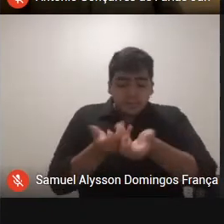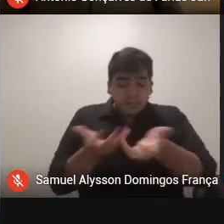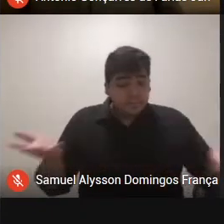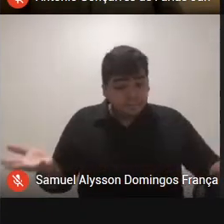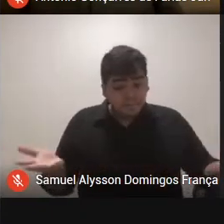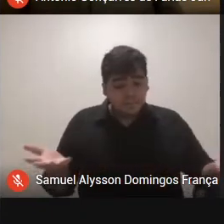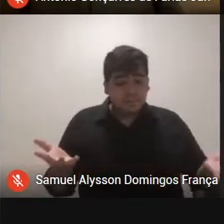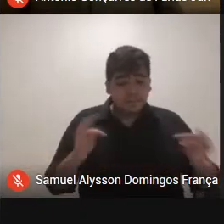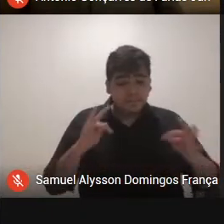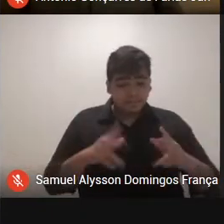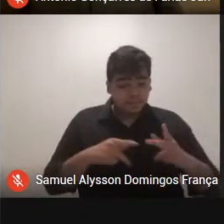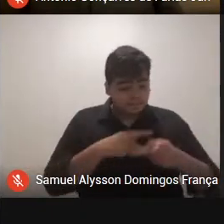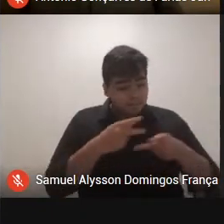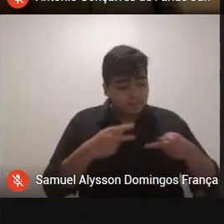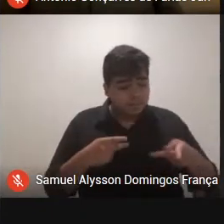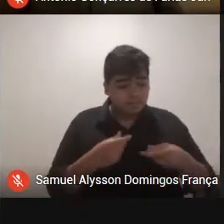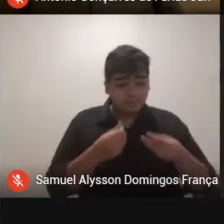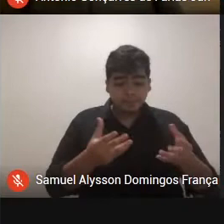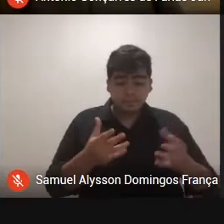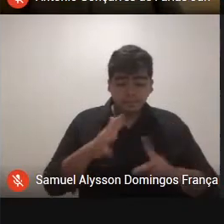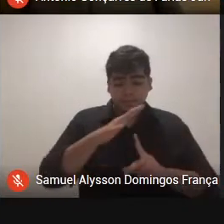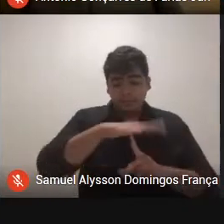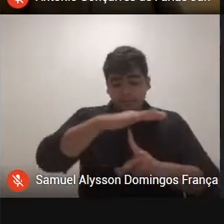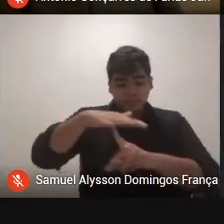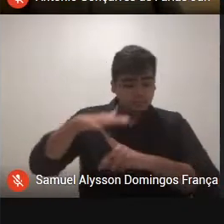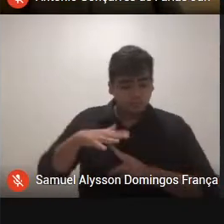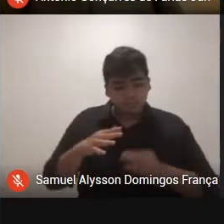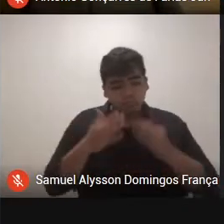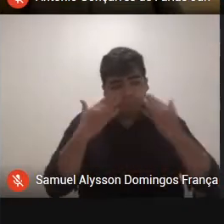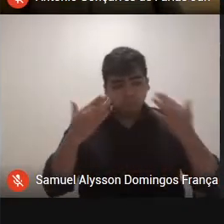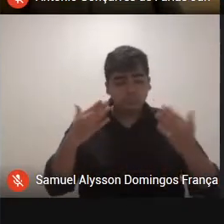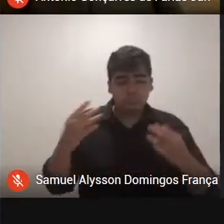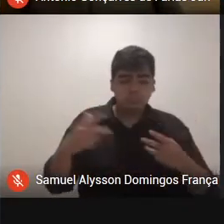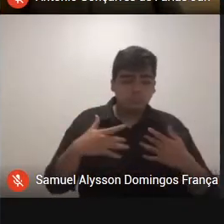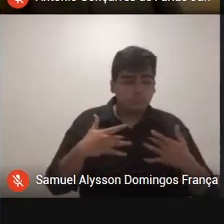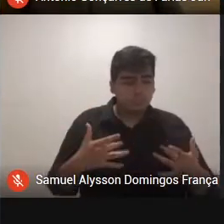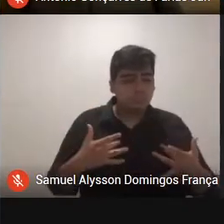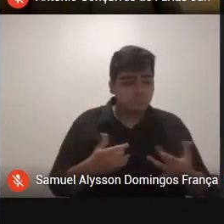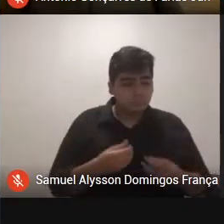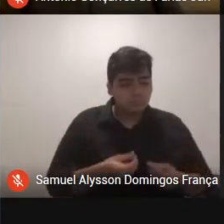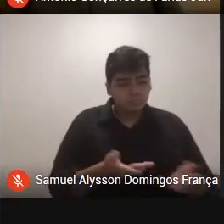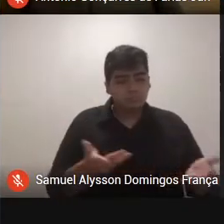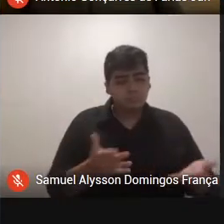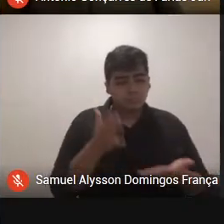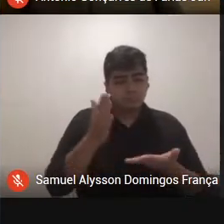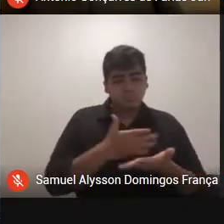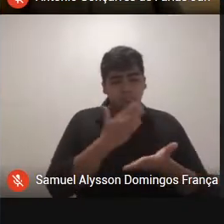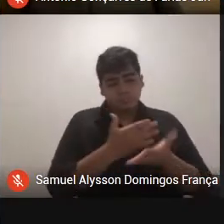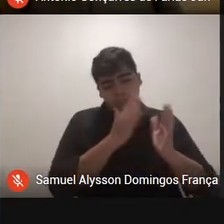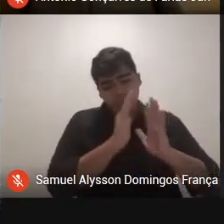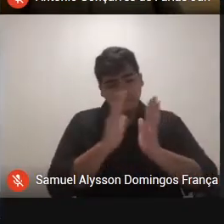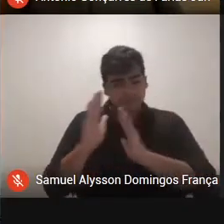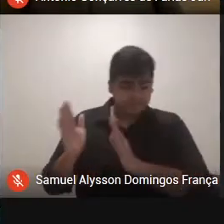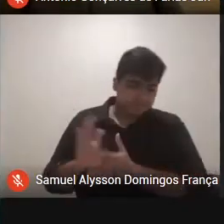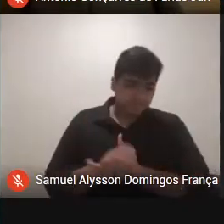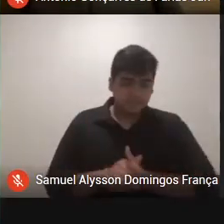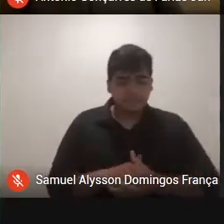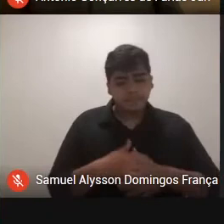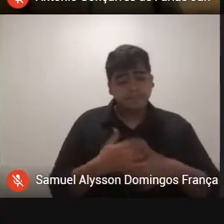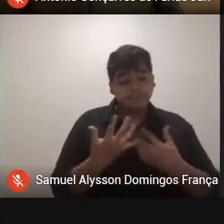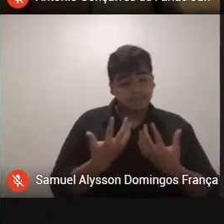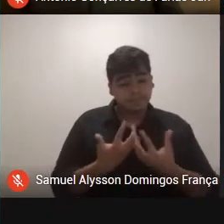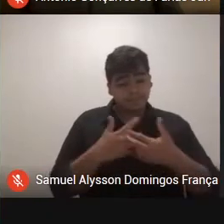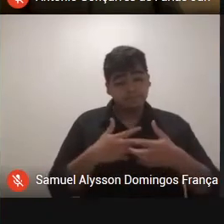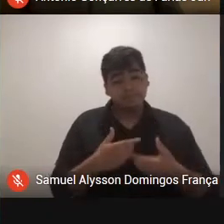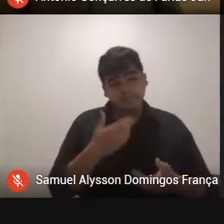fizemos uma premiação, uma exposição, doamos os projetos à biblioteca, e está lá exposto, essa